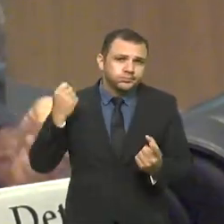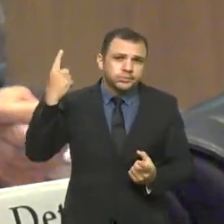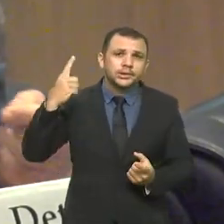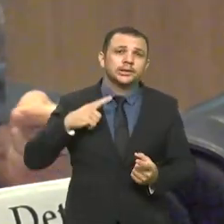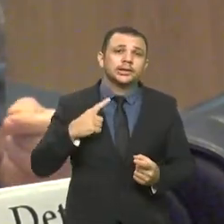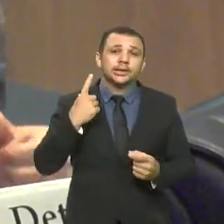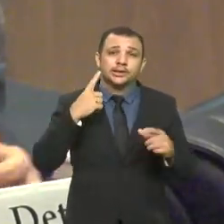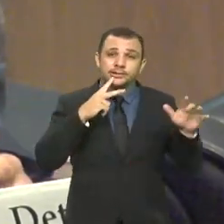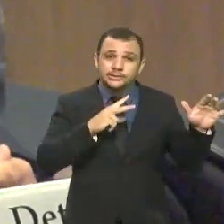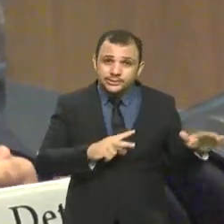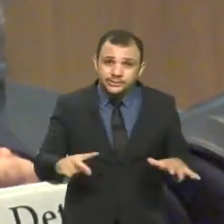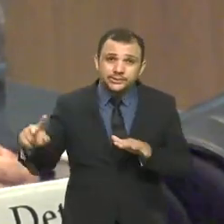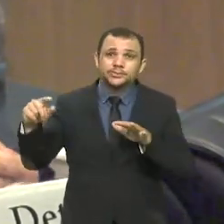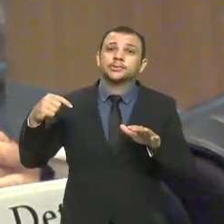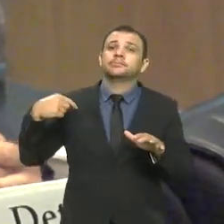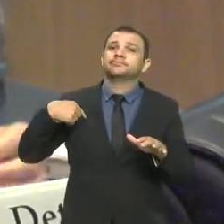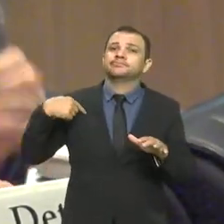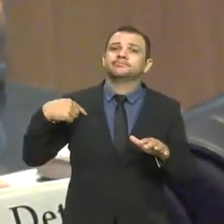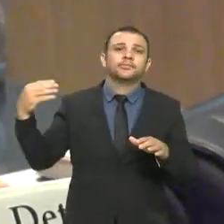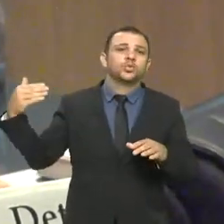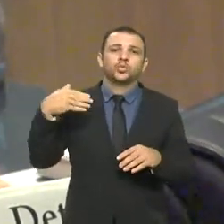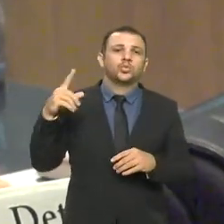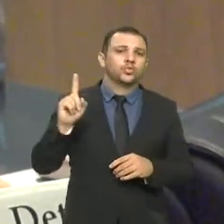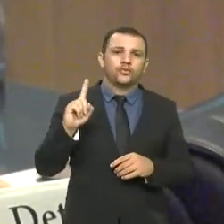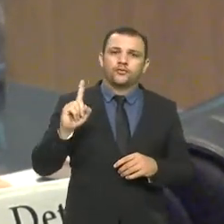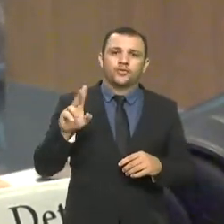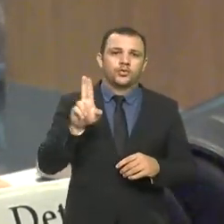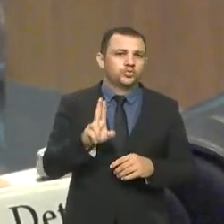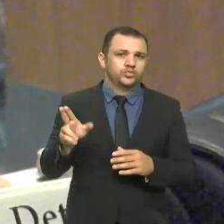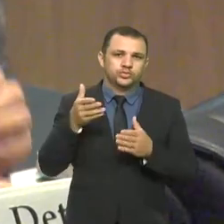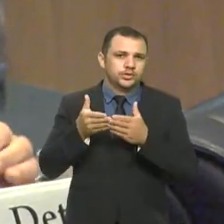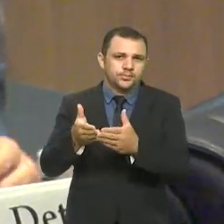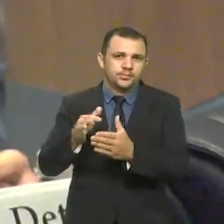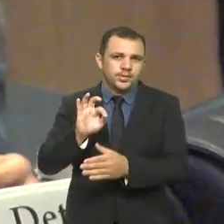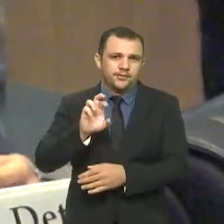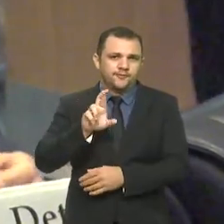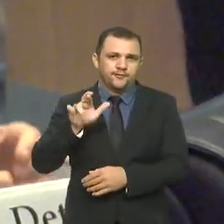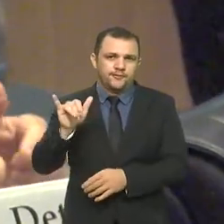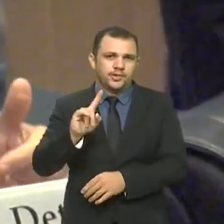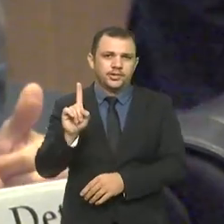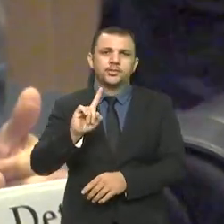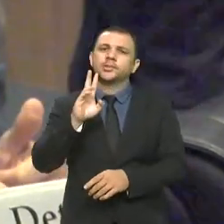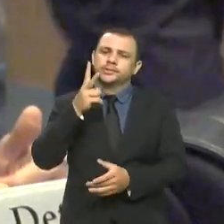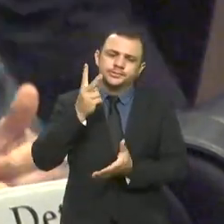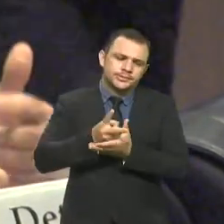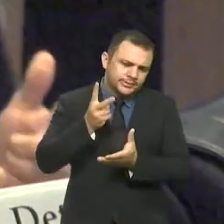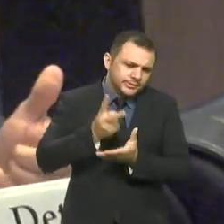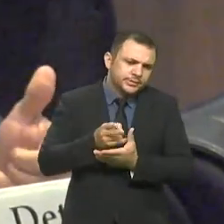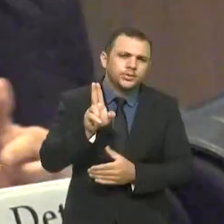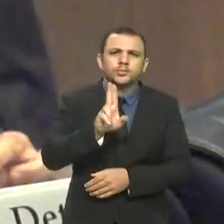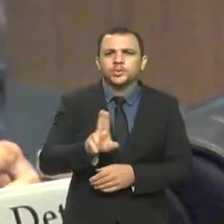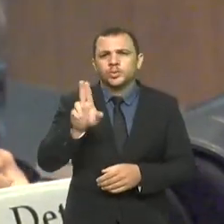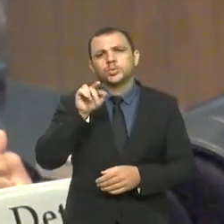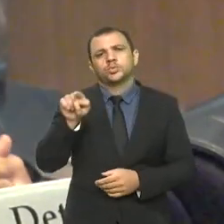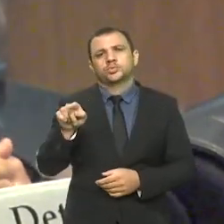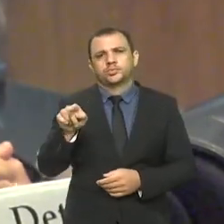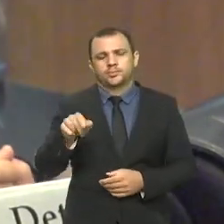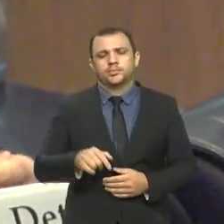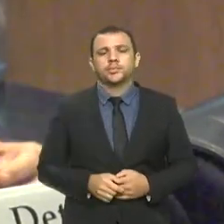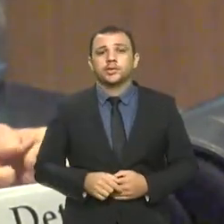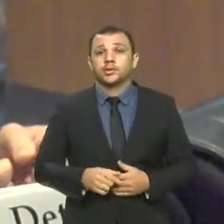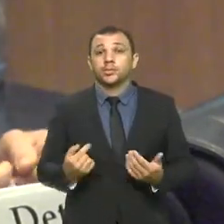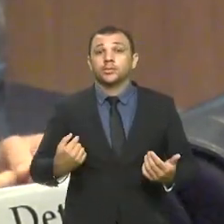que eu não trafego por ali pelo transporte do ferryboat. Então, cabe a mim, cabe a todos